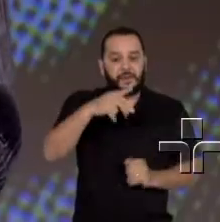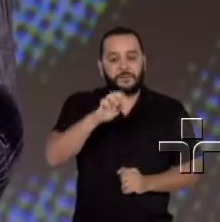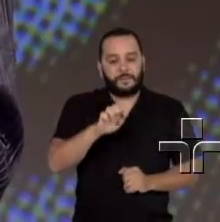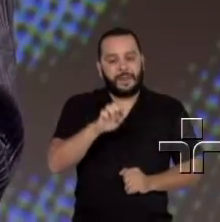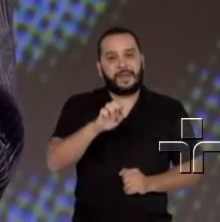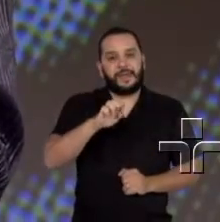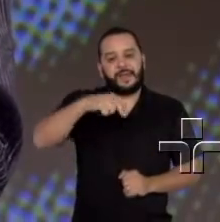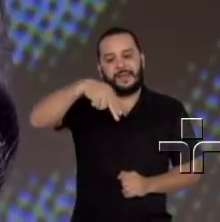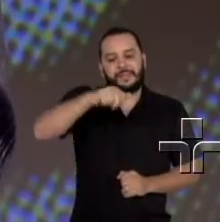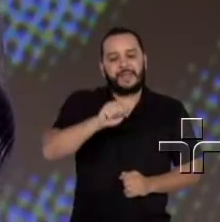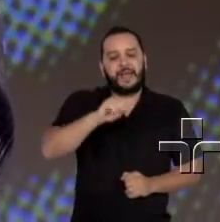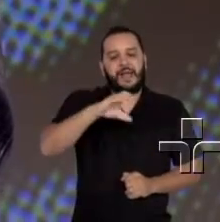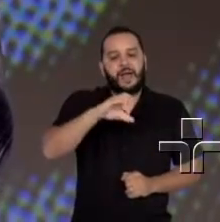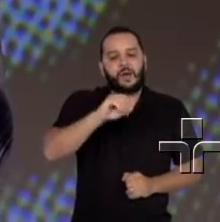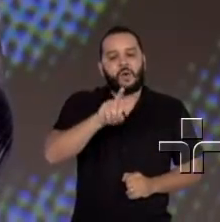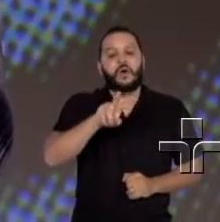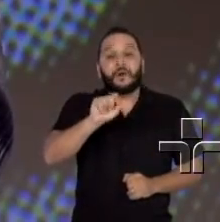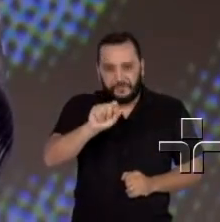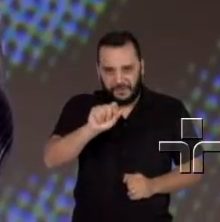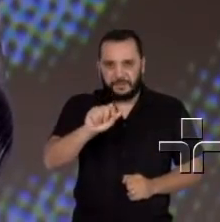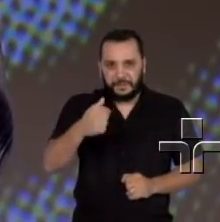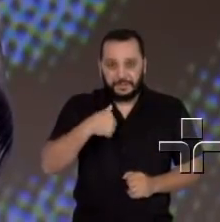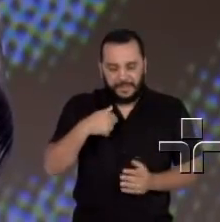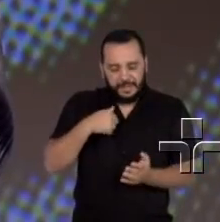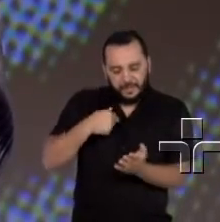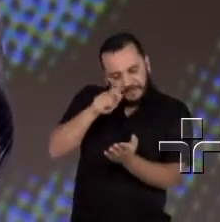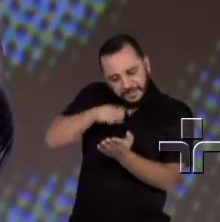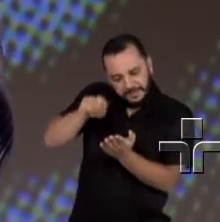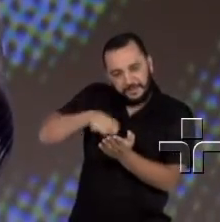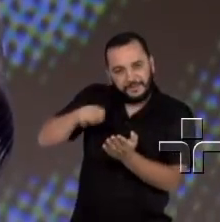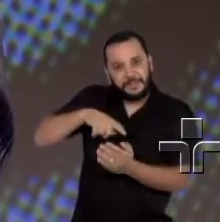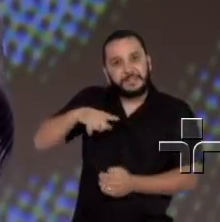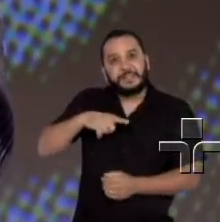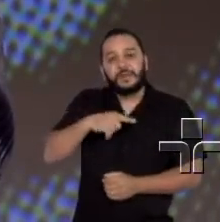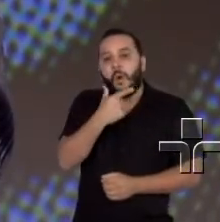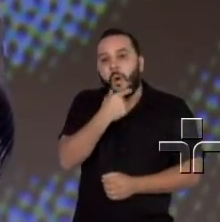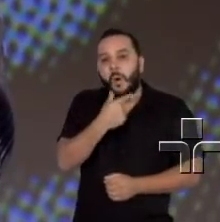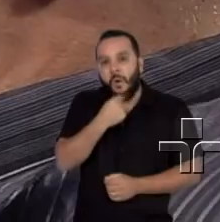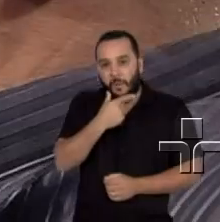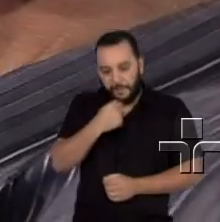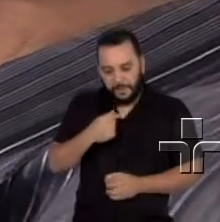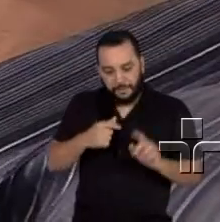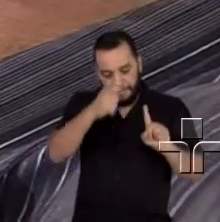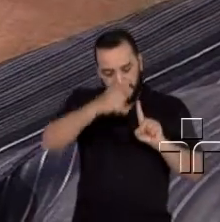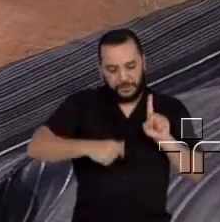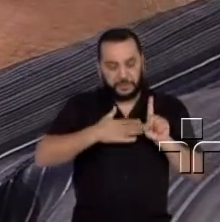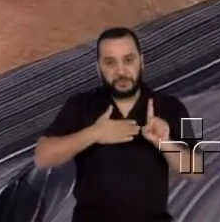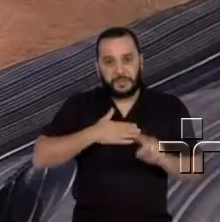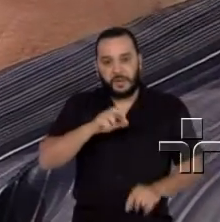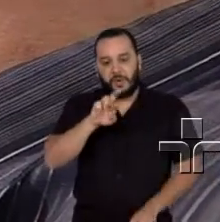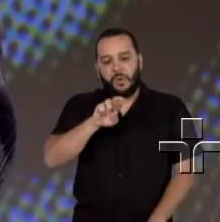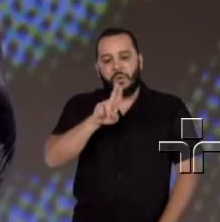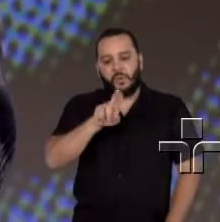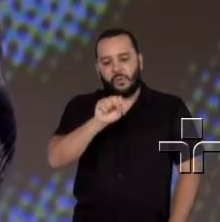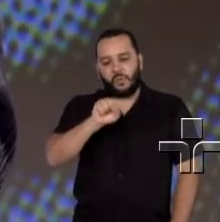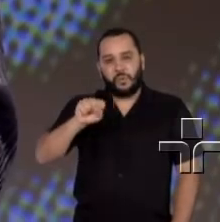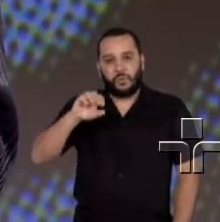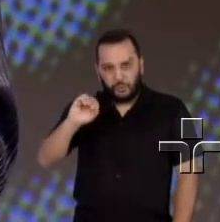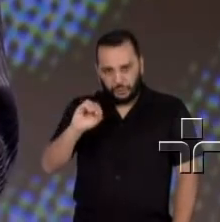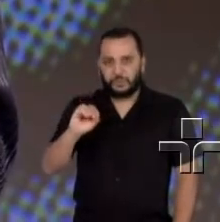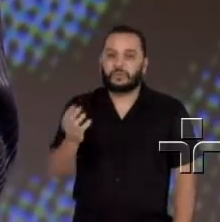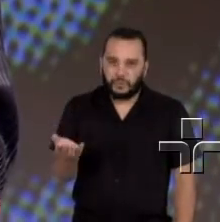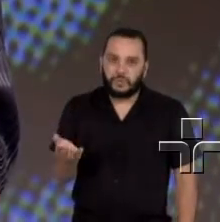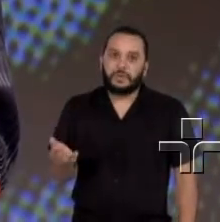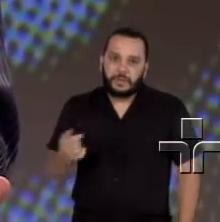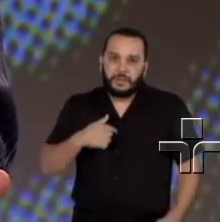escrevi um episódio em que o meu personagem, o Russo, ele dizia, e obviamente que Madame Bovary, c'est moi, né?